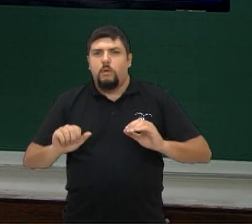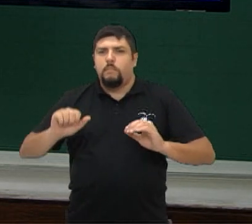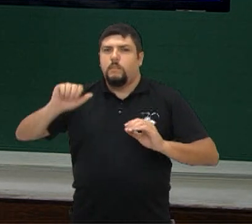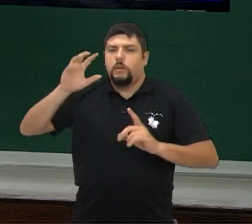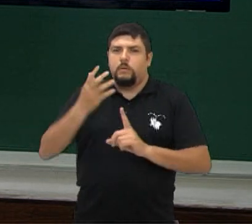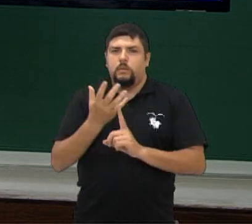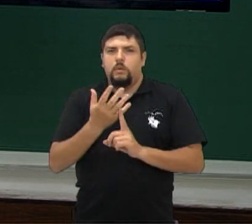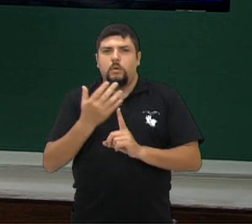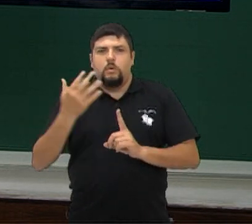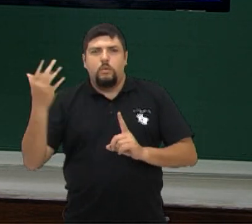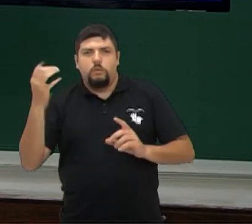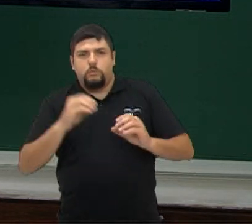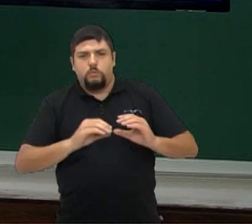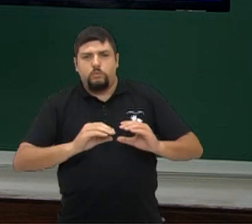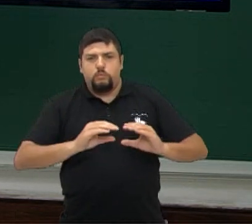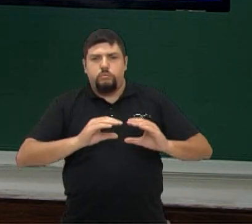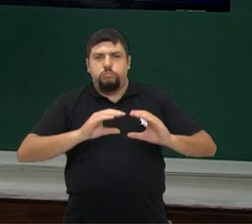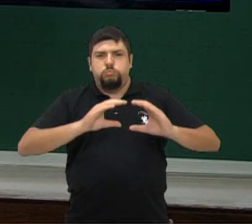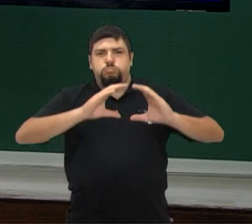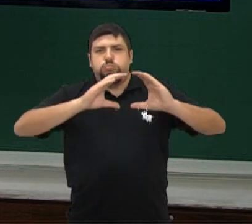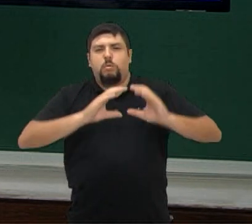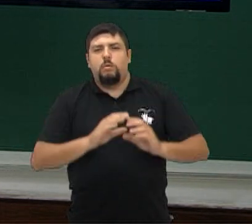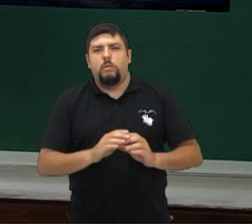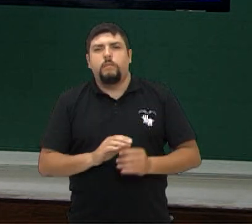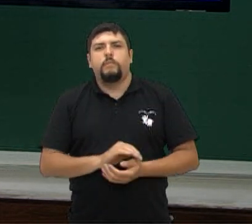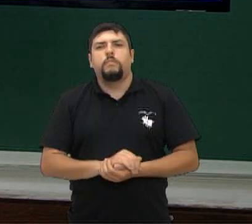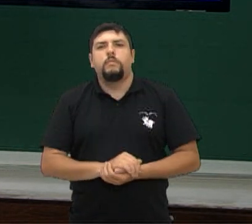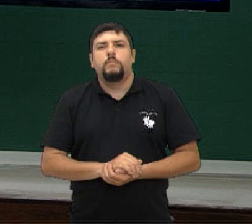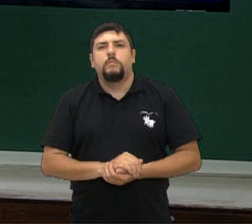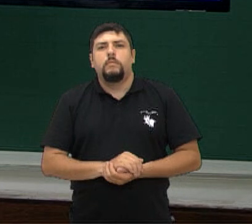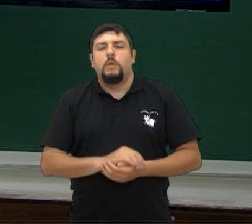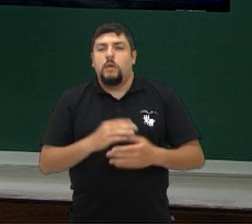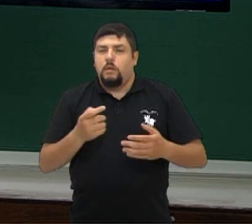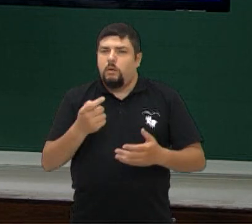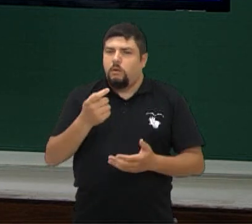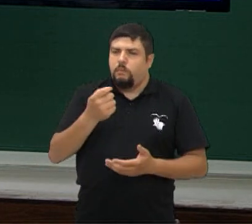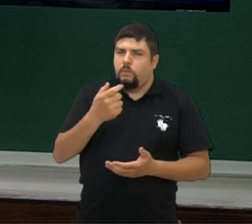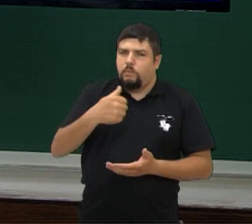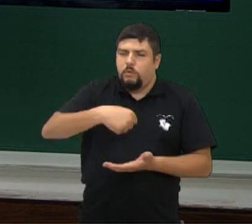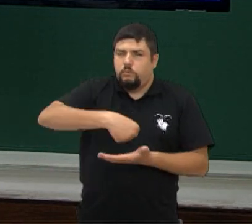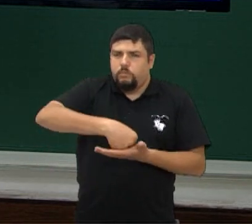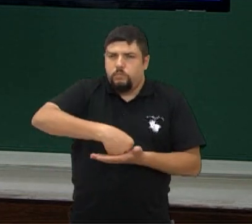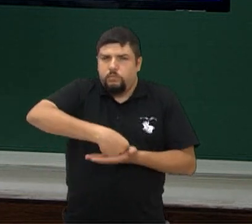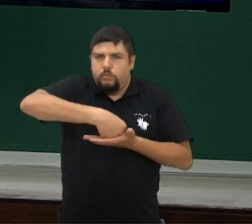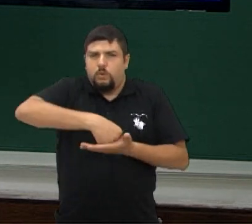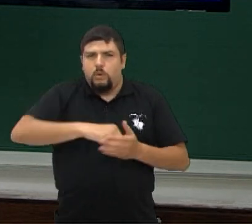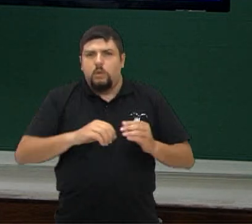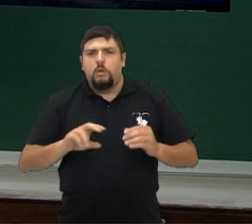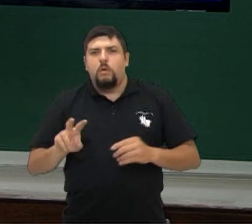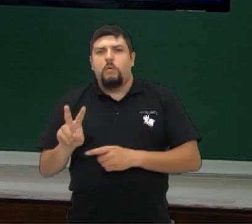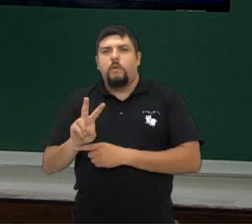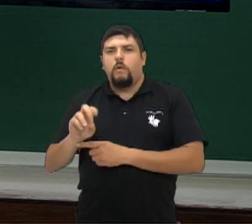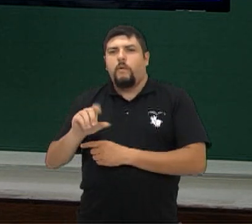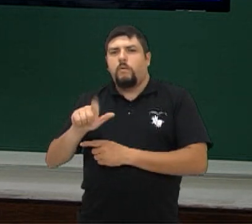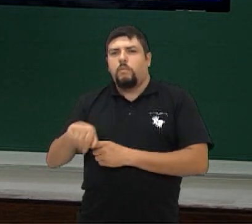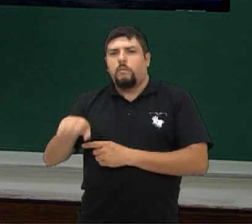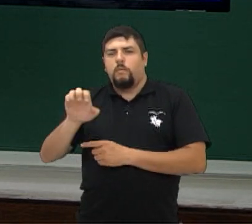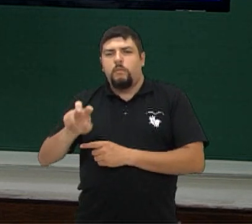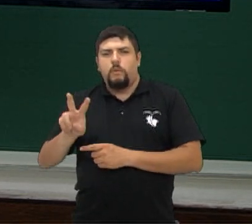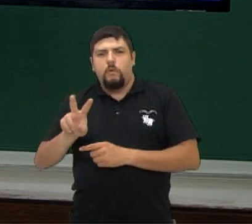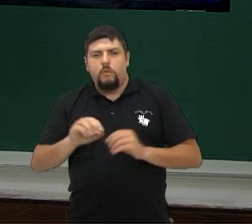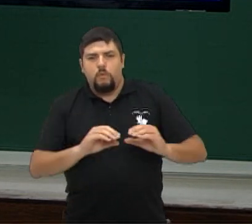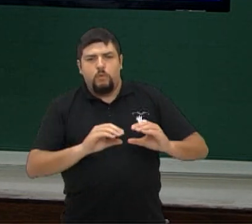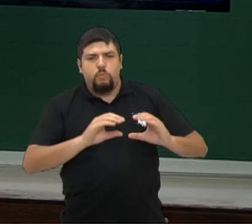gasosas, ou seja, para ocupar o maior volume. Menos pressão, maior volume. Ok?